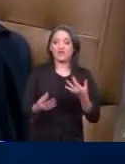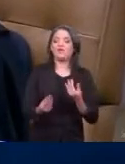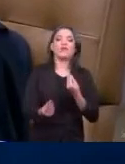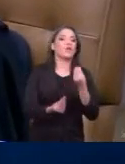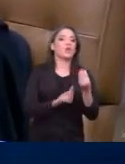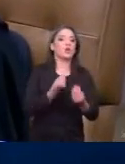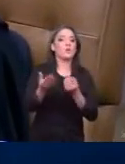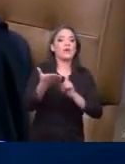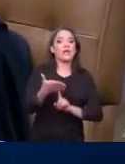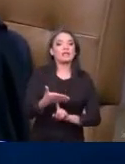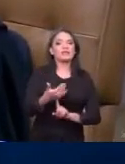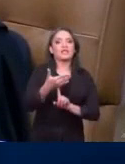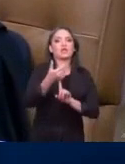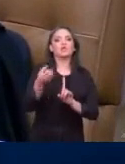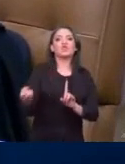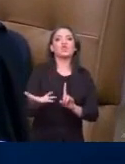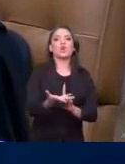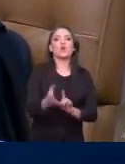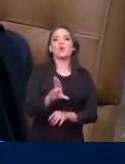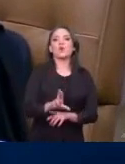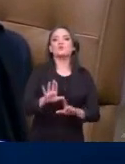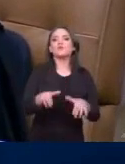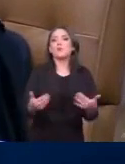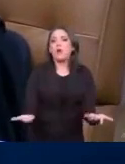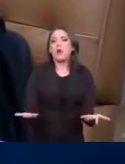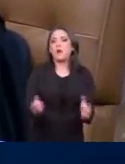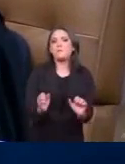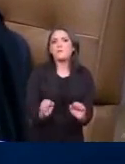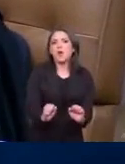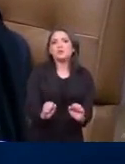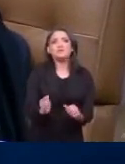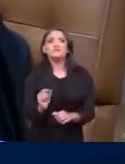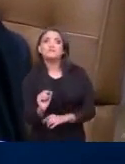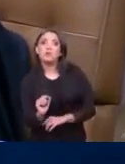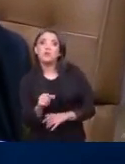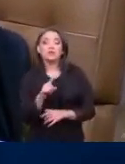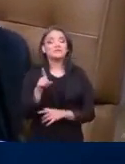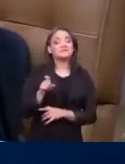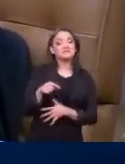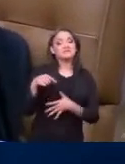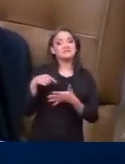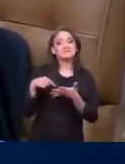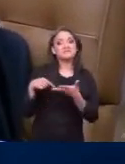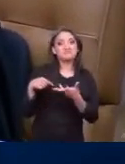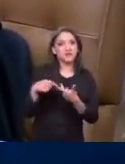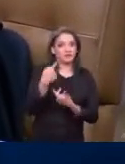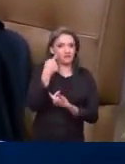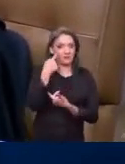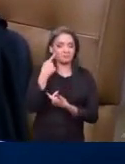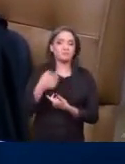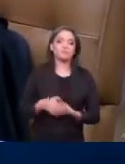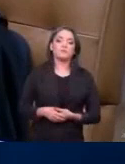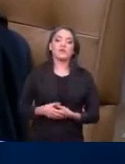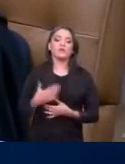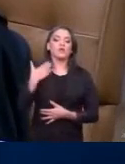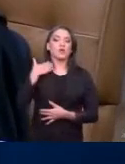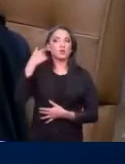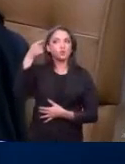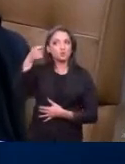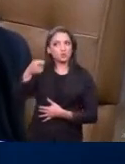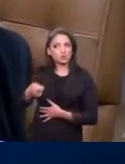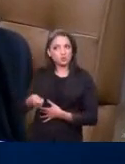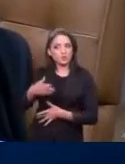distorcido o artigo 142, dizendo que o presidente poderia, o poder moderador, que nunca existiu de